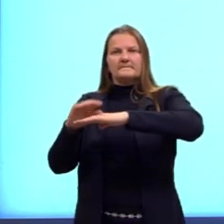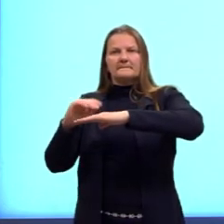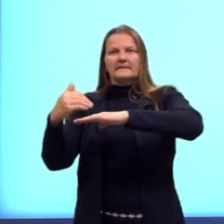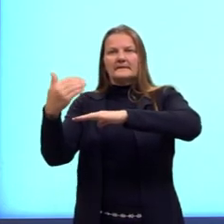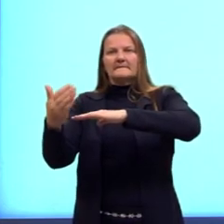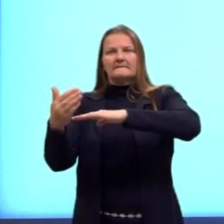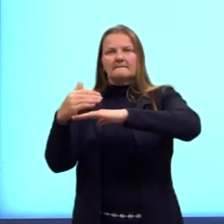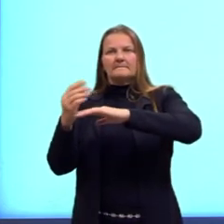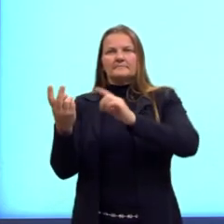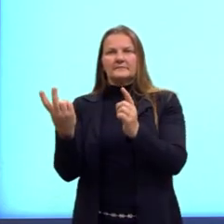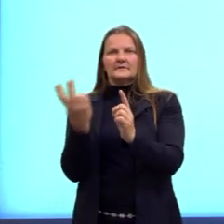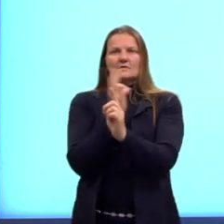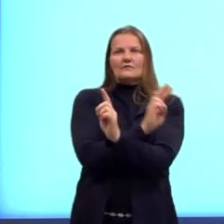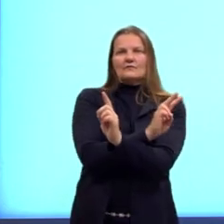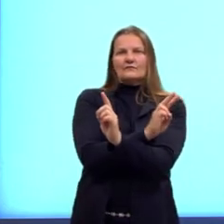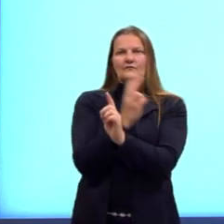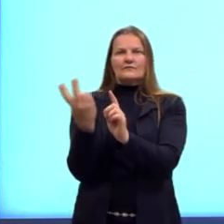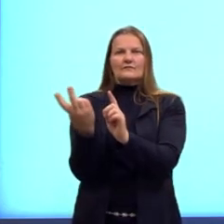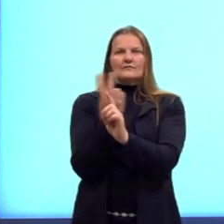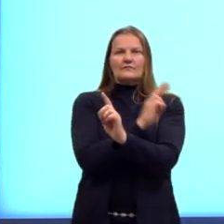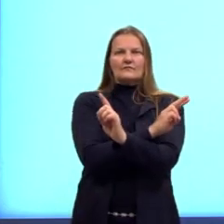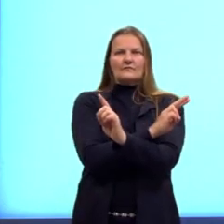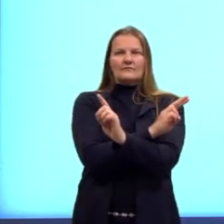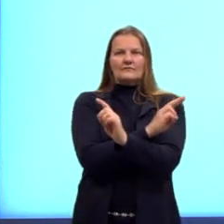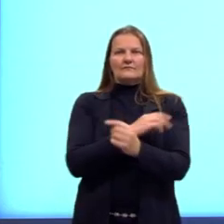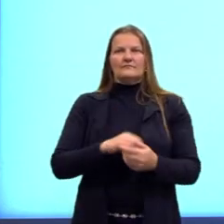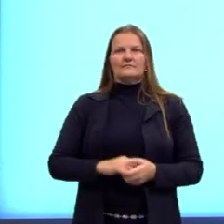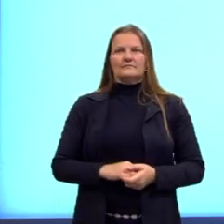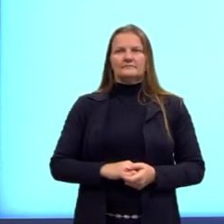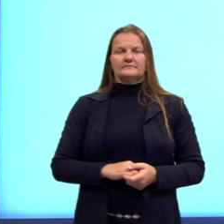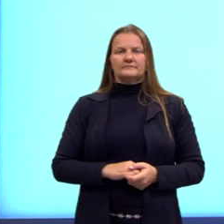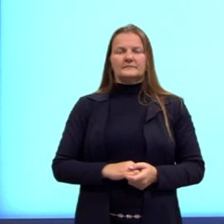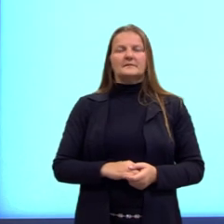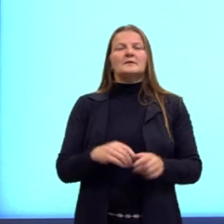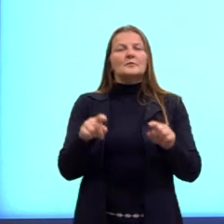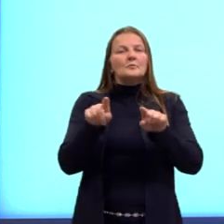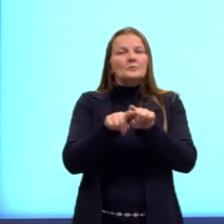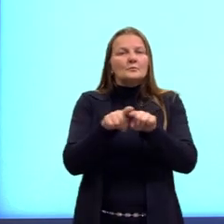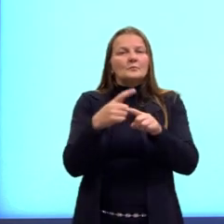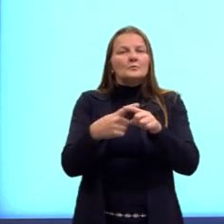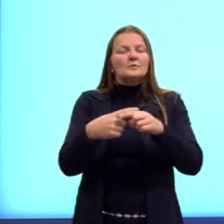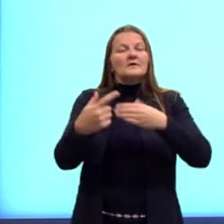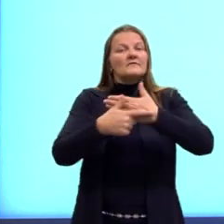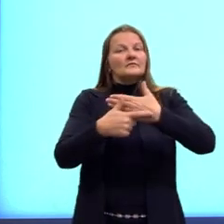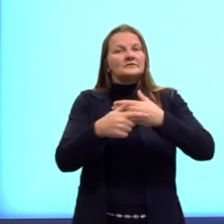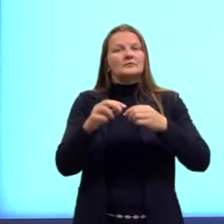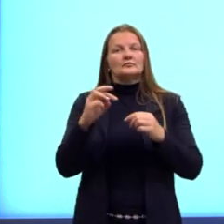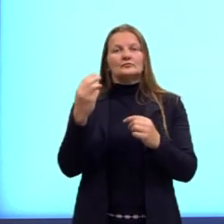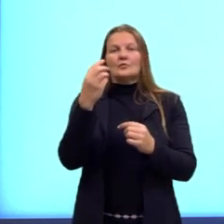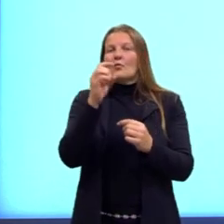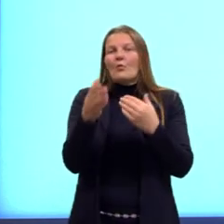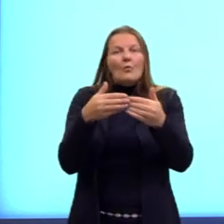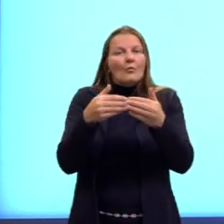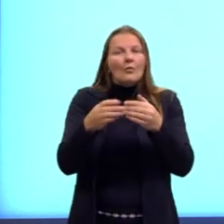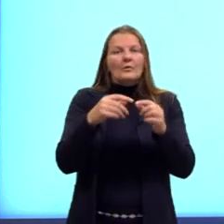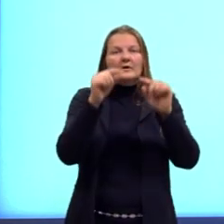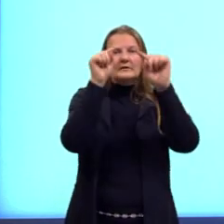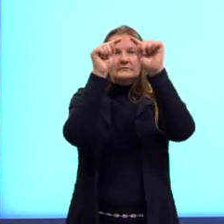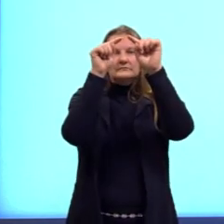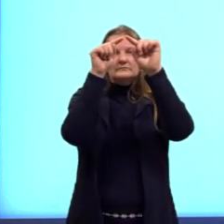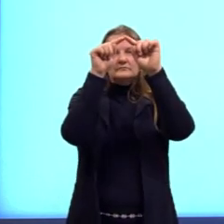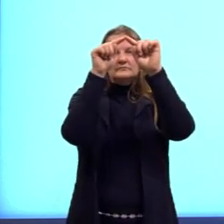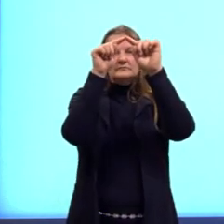ângulos opostos aqui né ao nosso ângulo externo Isso serve para qualquer um dos três ângulos externos de